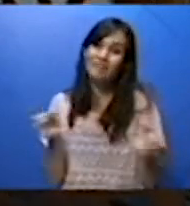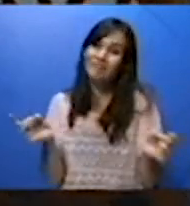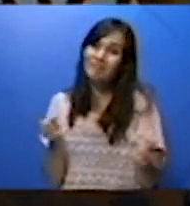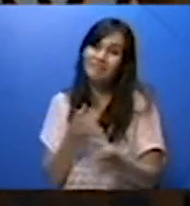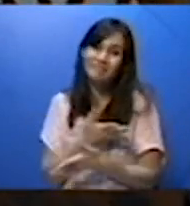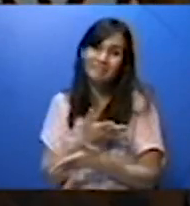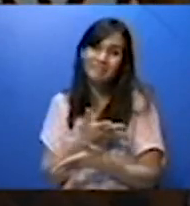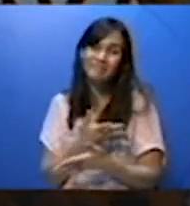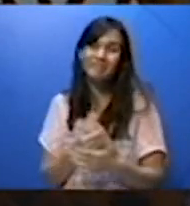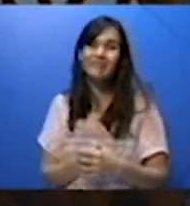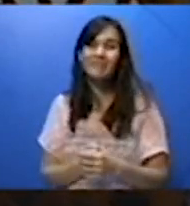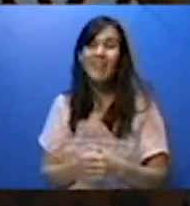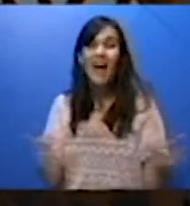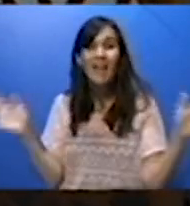nós ficamos por aqui até a